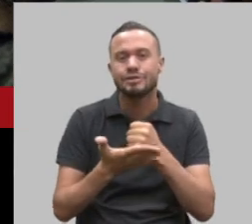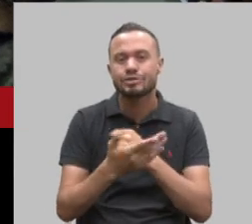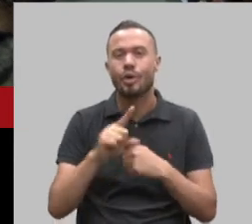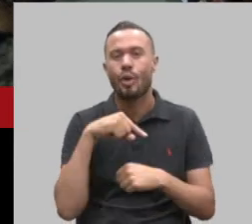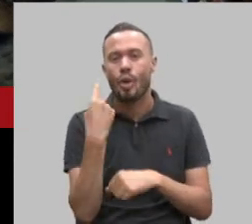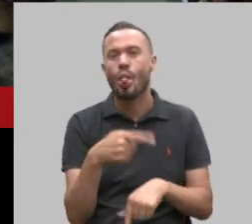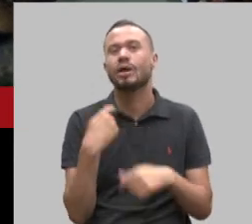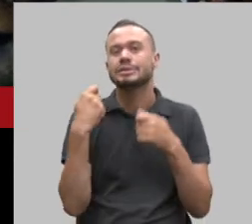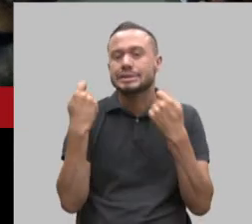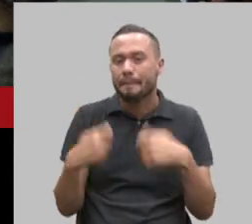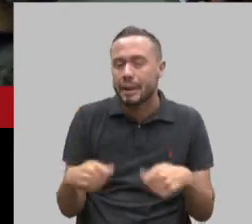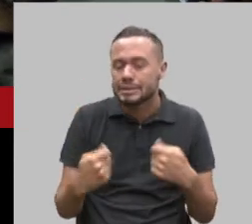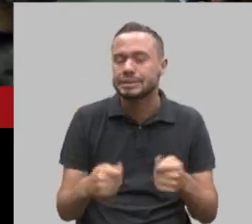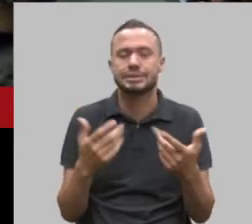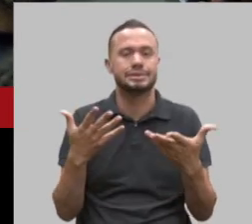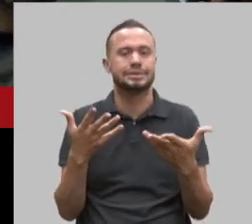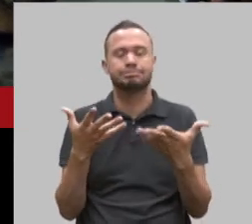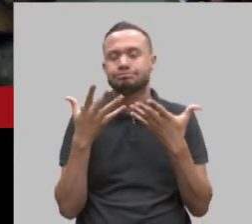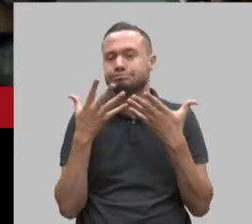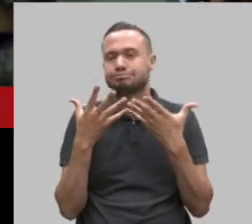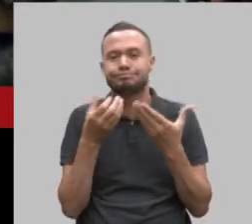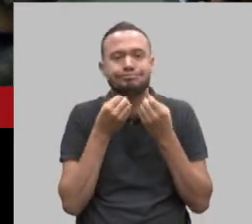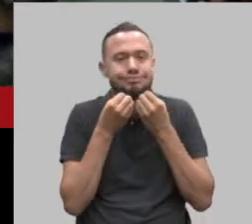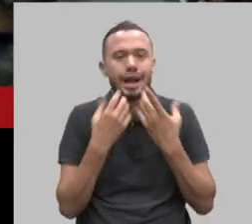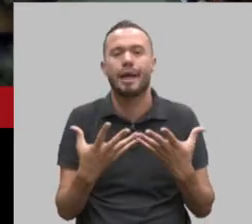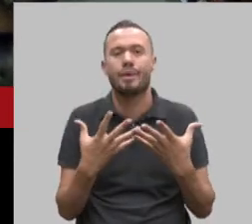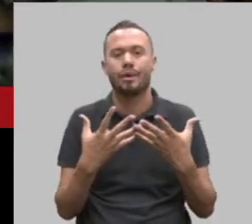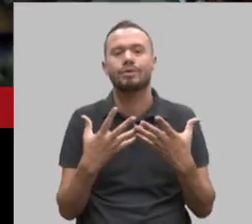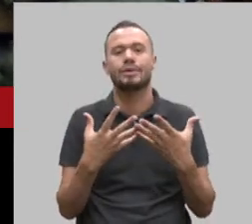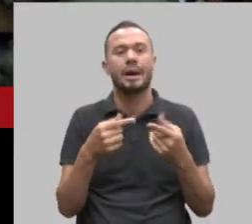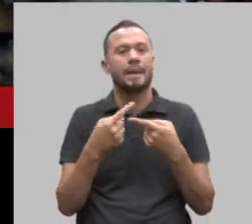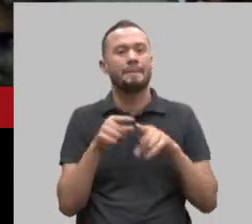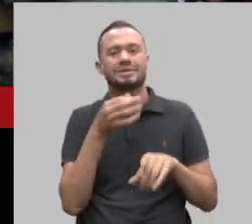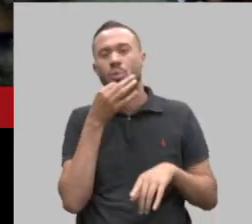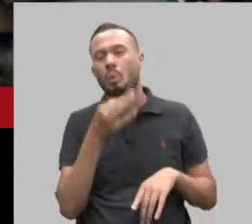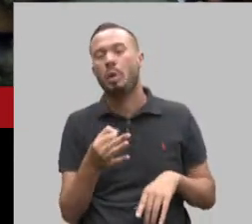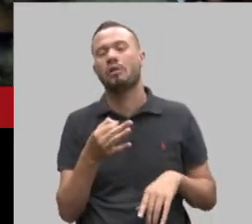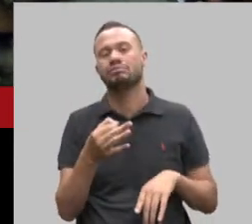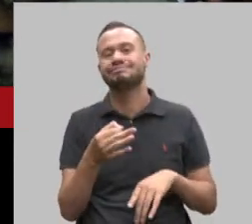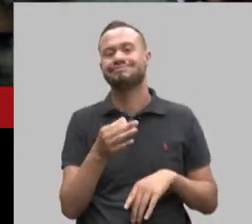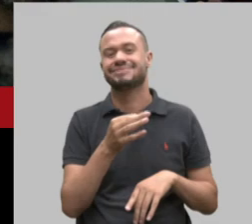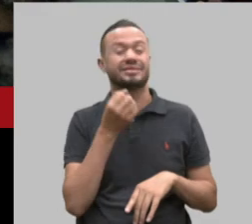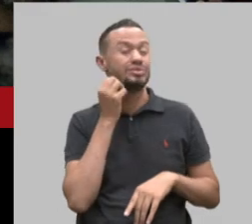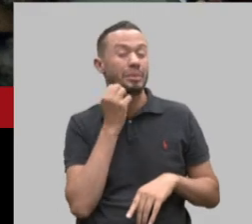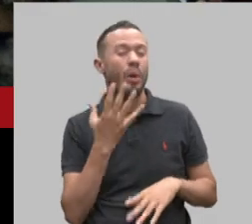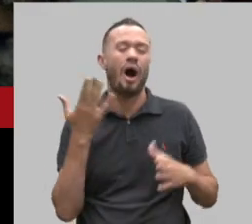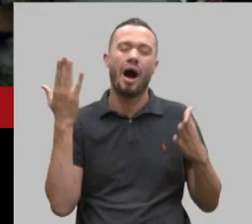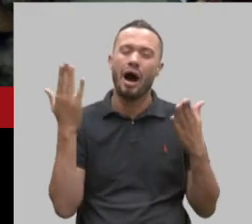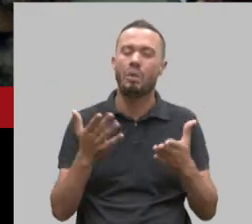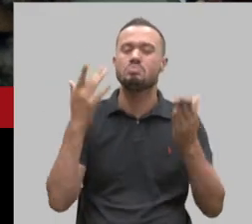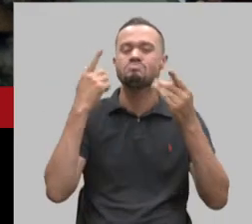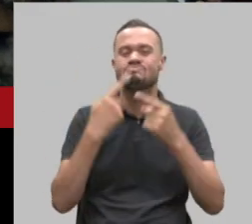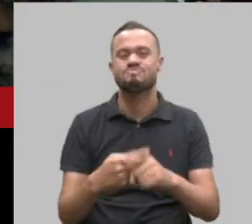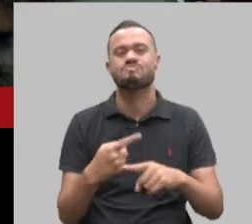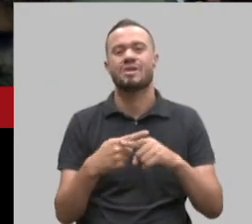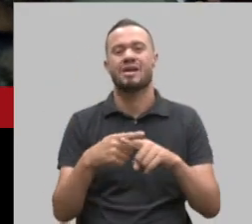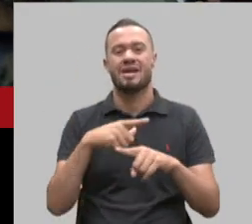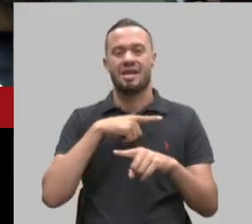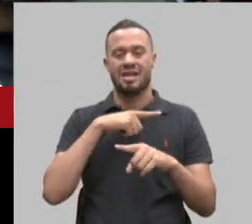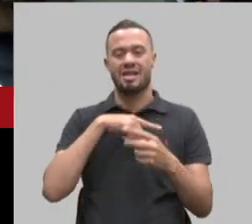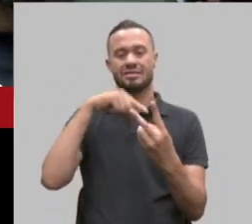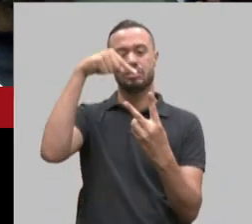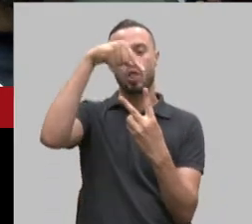muito e que seria muito bom para nós mas acredito eu que não seria muito viável pelo fato de ter duas duas